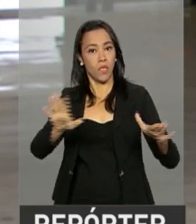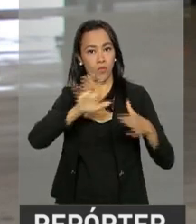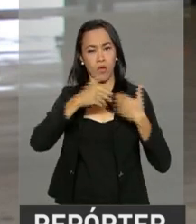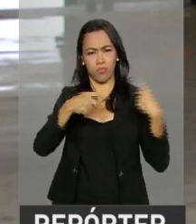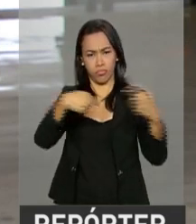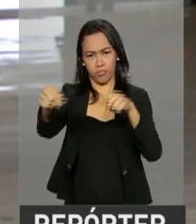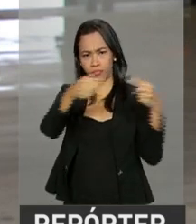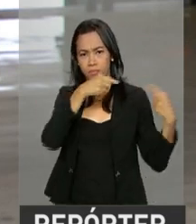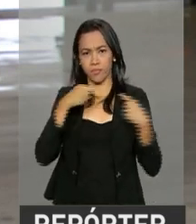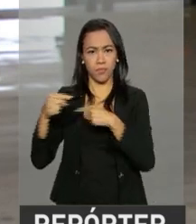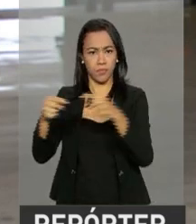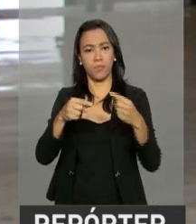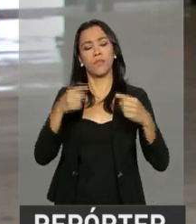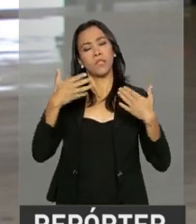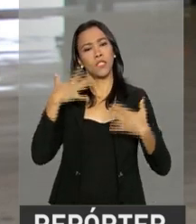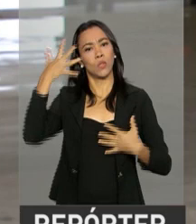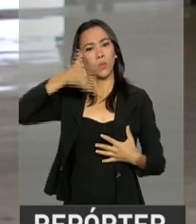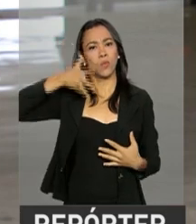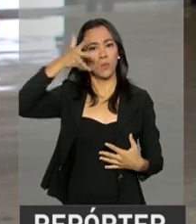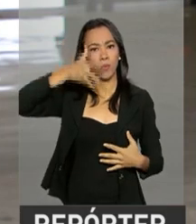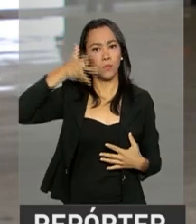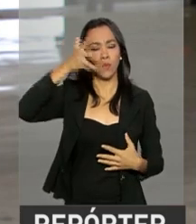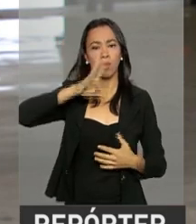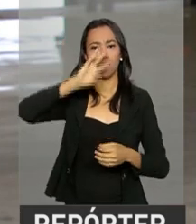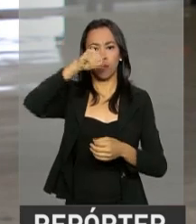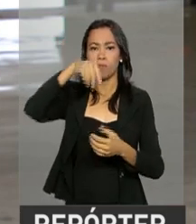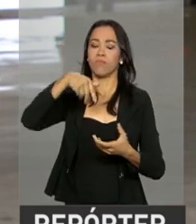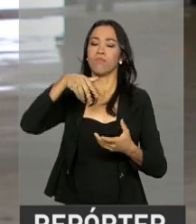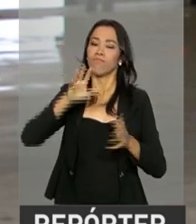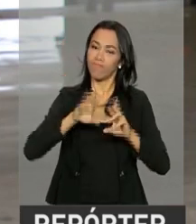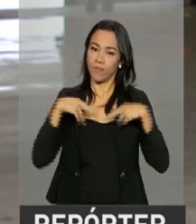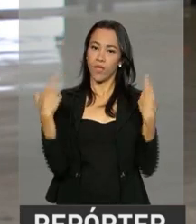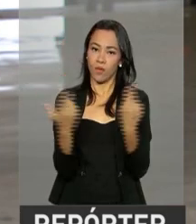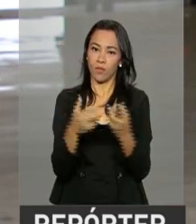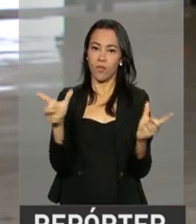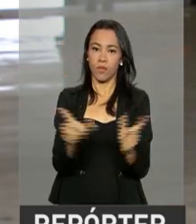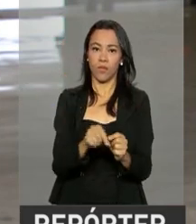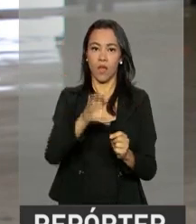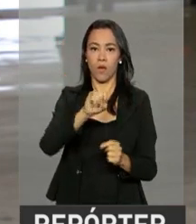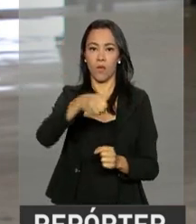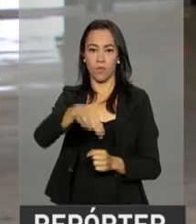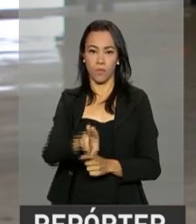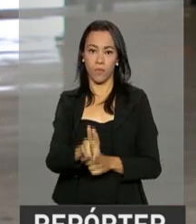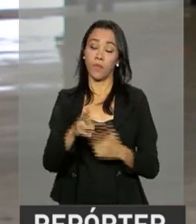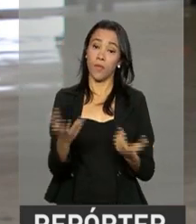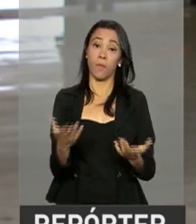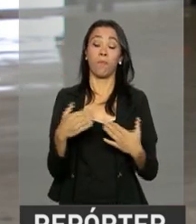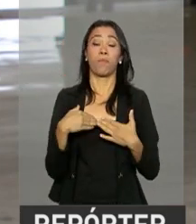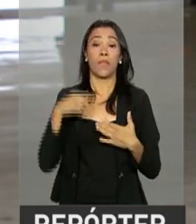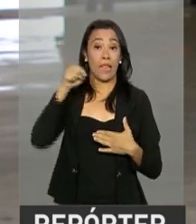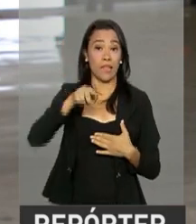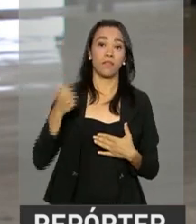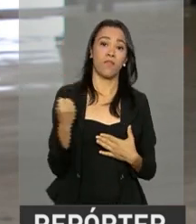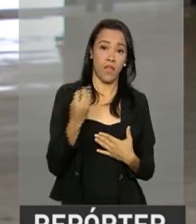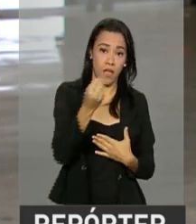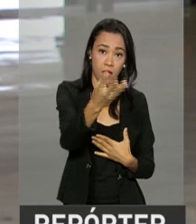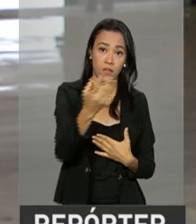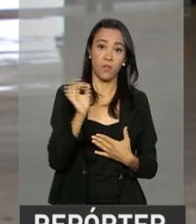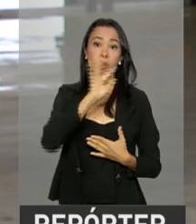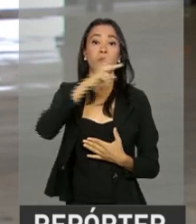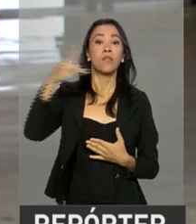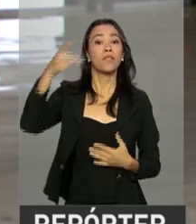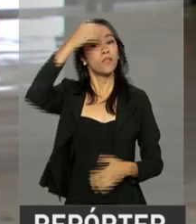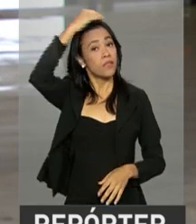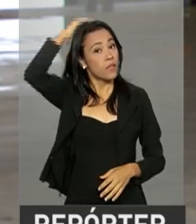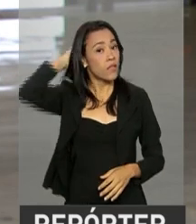assembleia geral da ONU fazendo o discurso inaugural Mas como você falou Zé Luiz ao longo dessa viagem o presidente Michel Temer deve eh